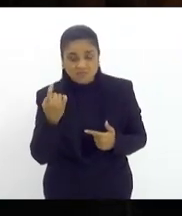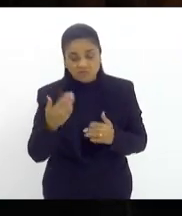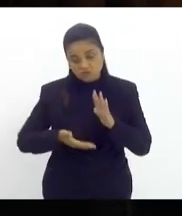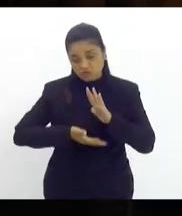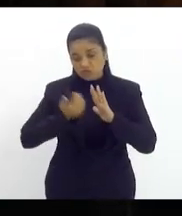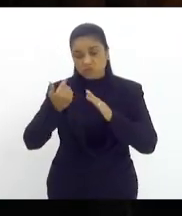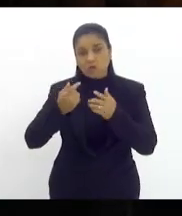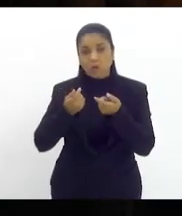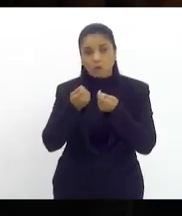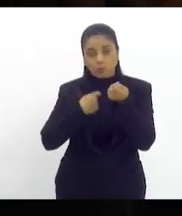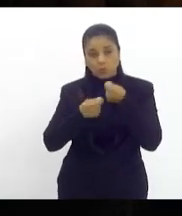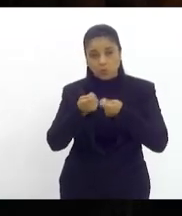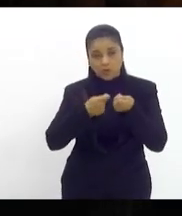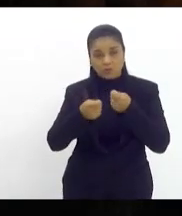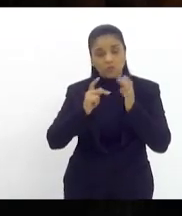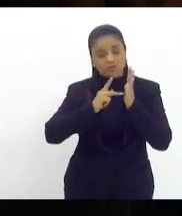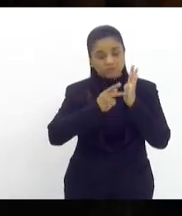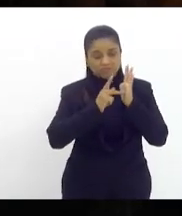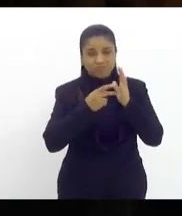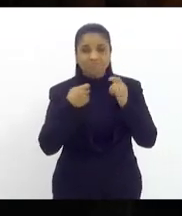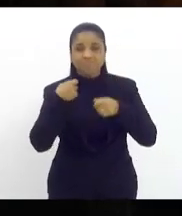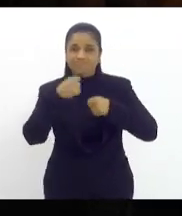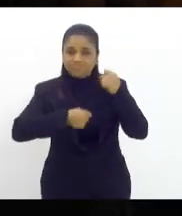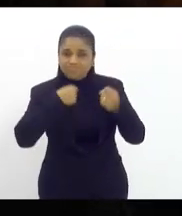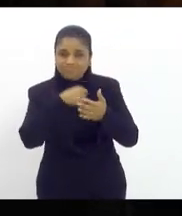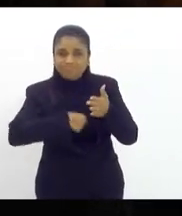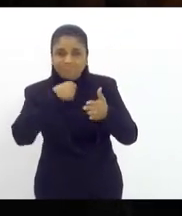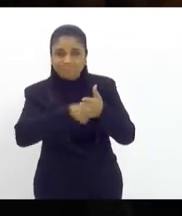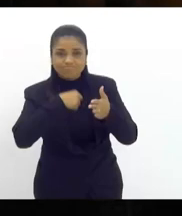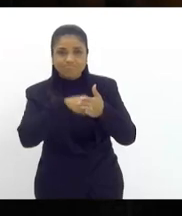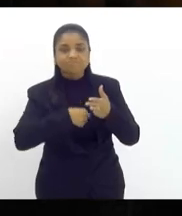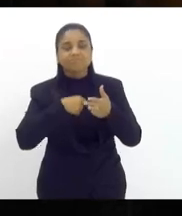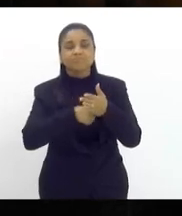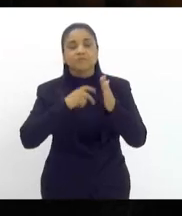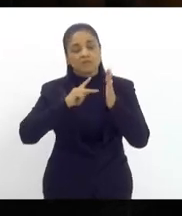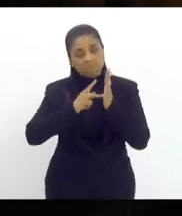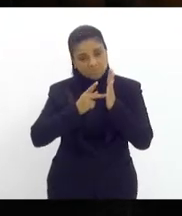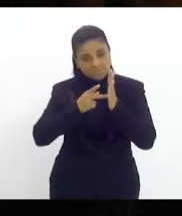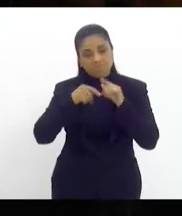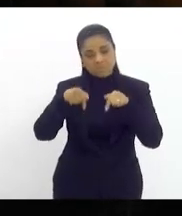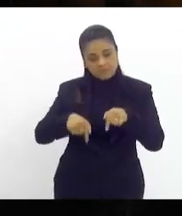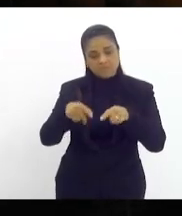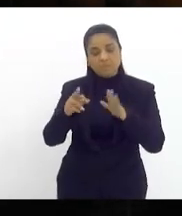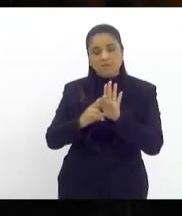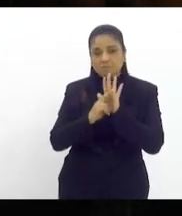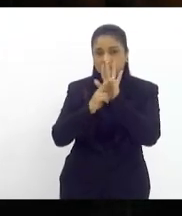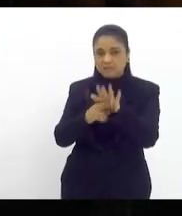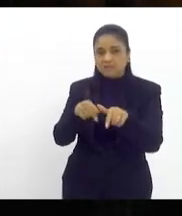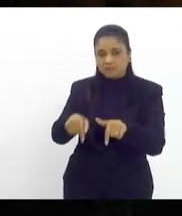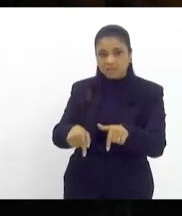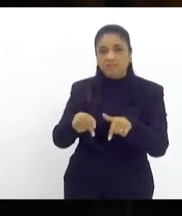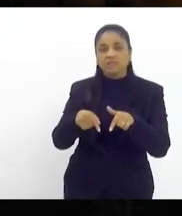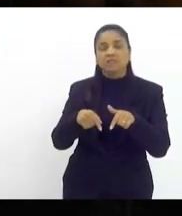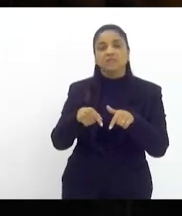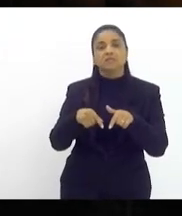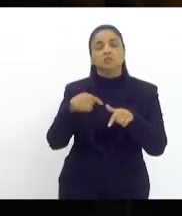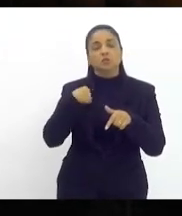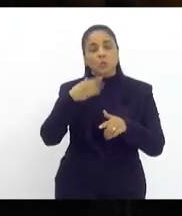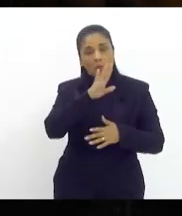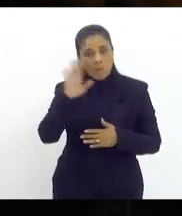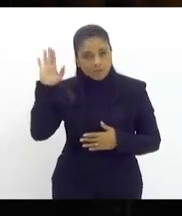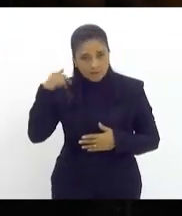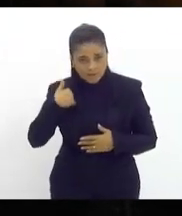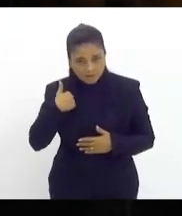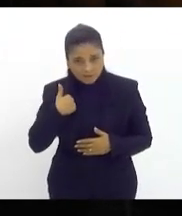sindicatos briguem o sindicato da capital inclusive recebi representantes aqui do sindicato rodoviário da capital no meu mandato